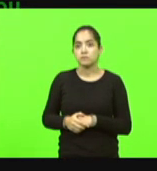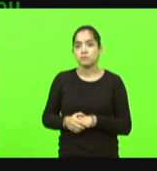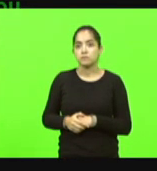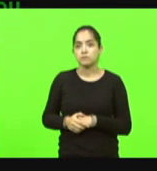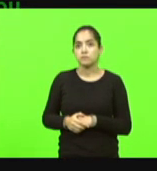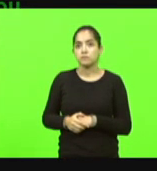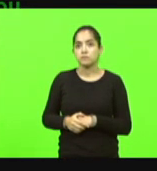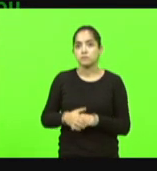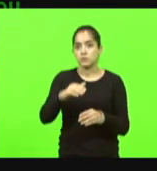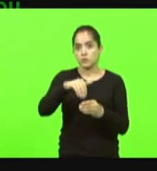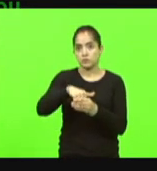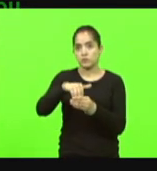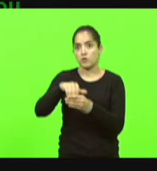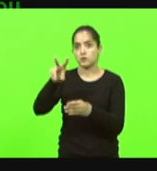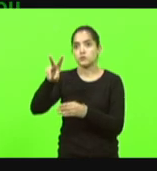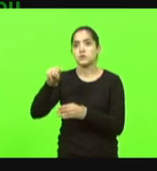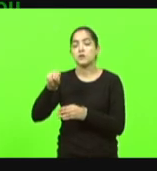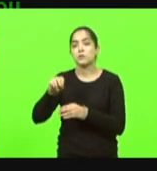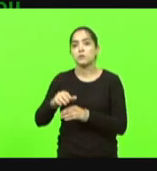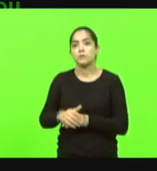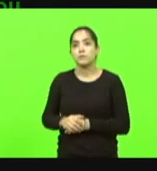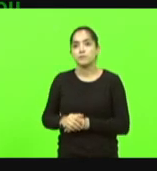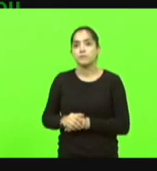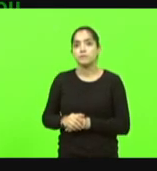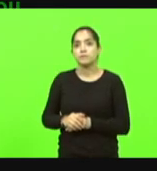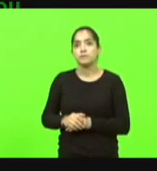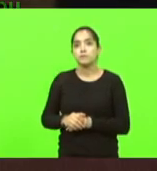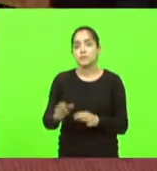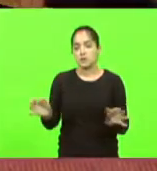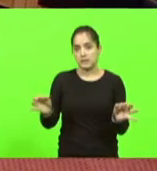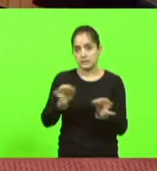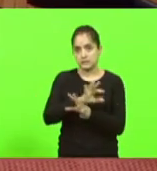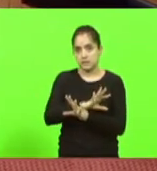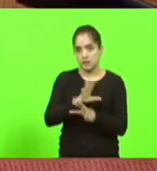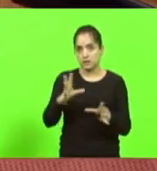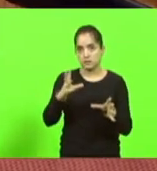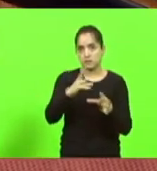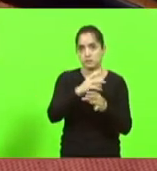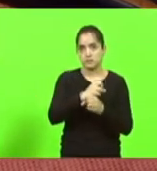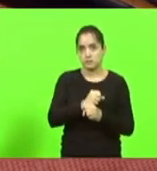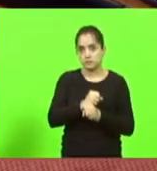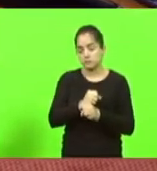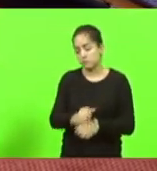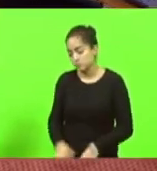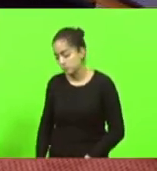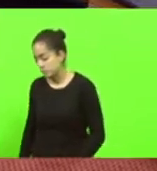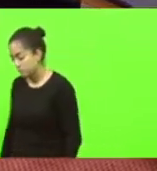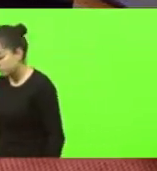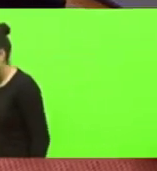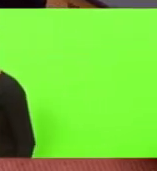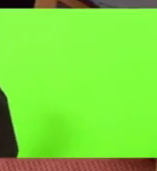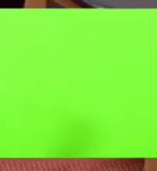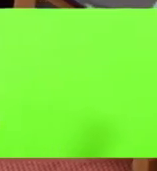o voto não Presidente encerrada a votação Qual é o resultado